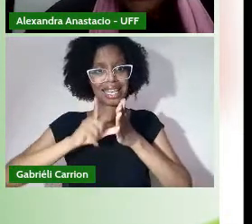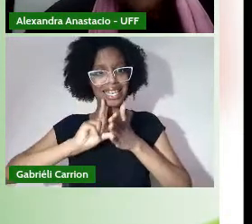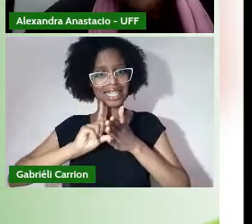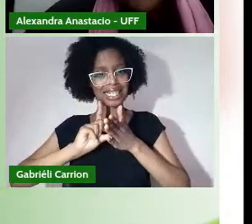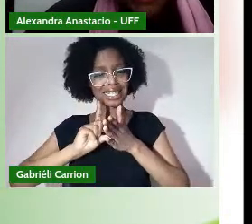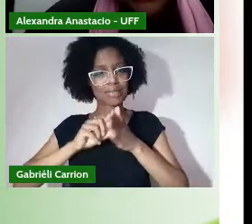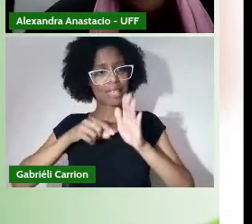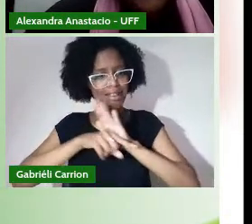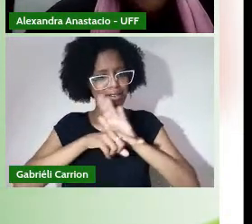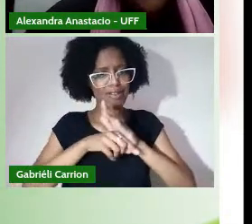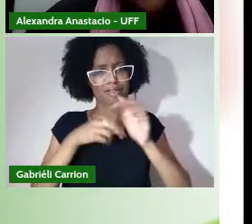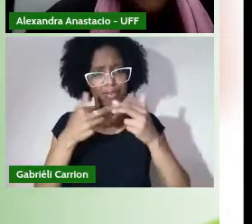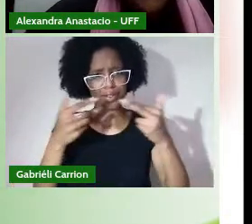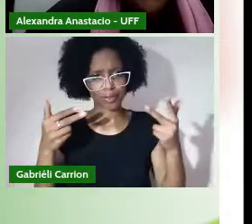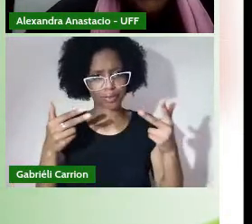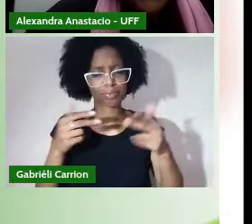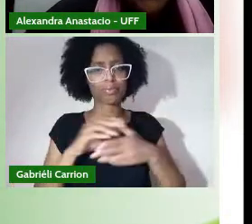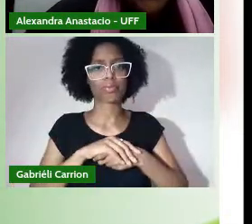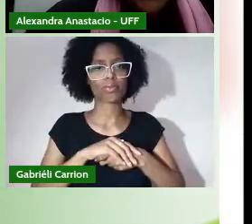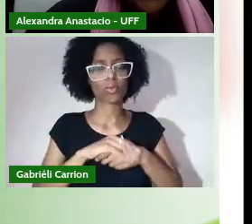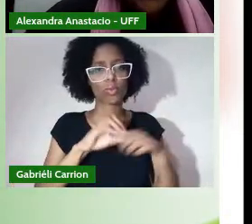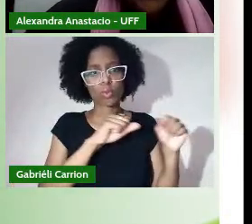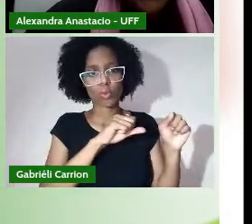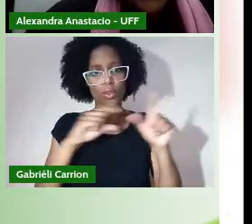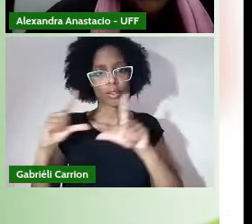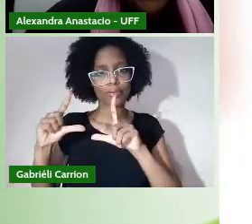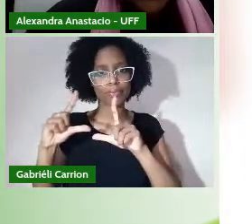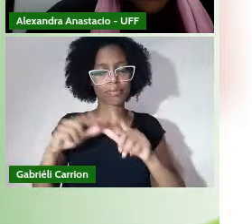futuro. Né? Próximo.